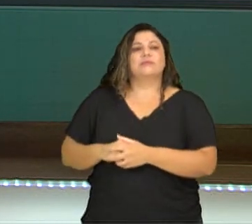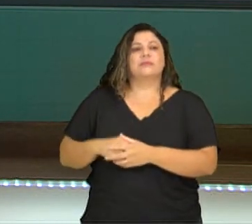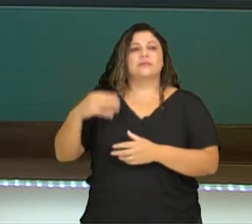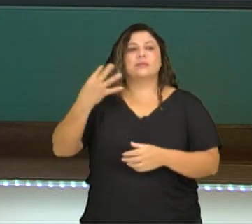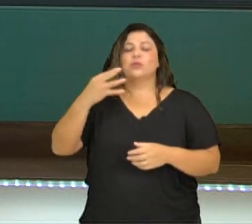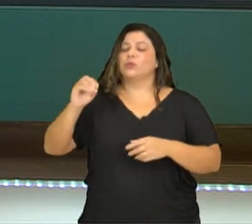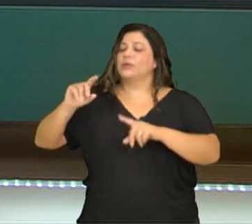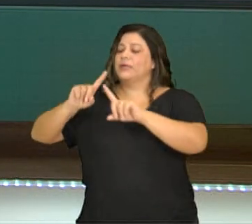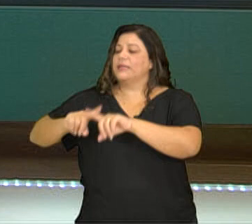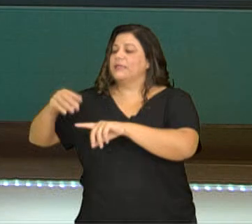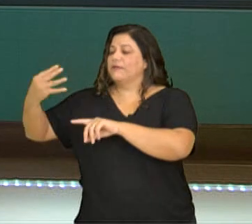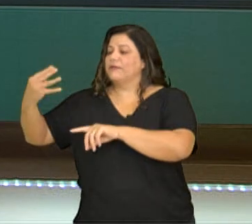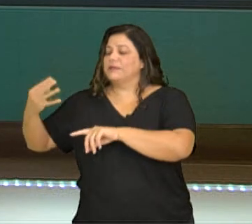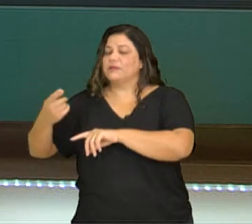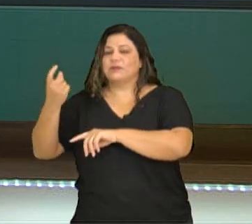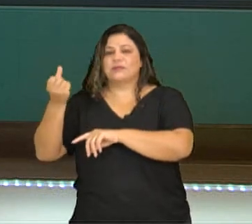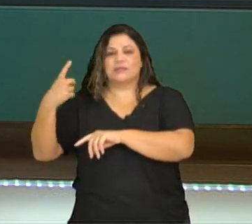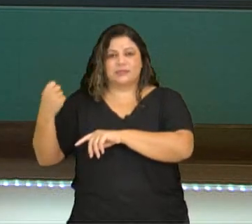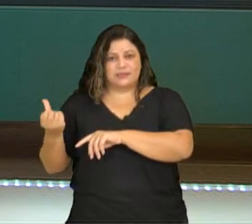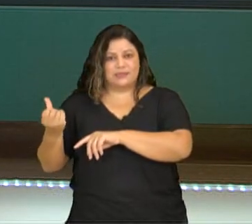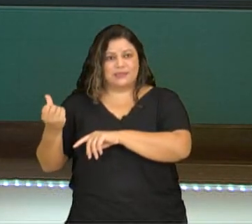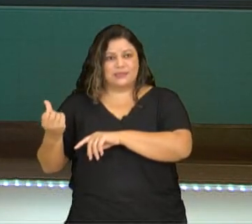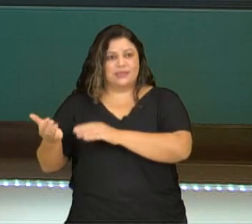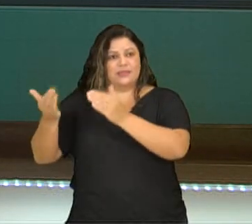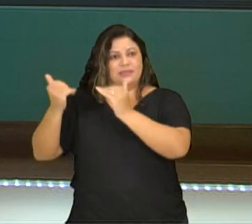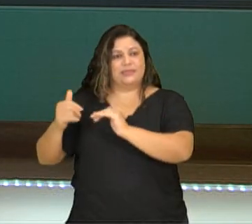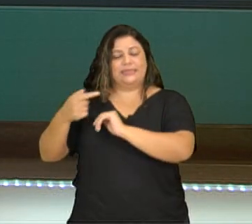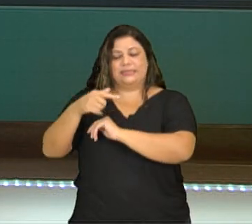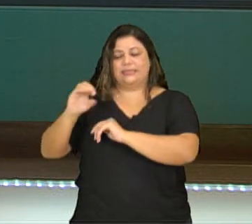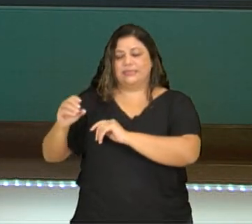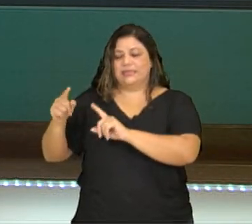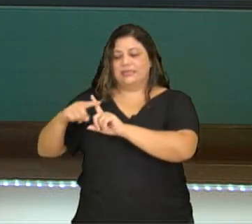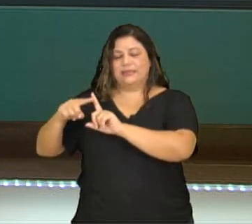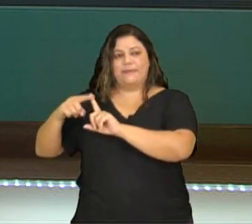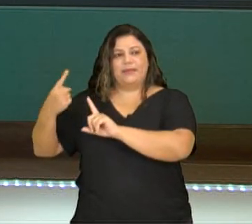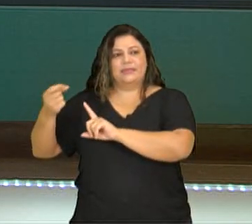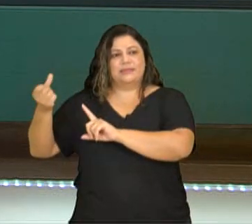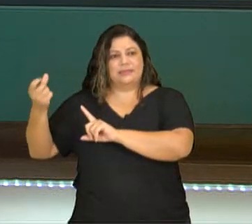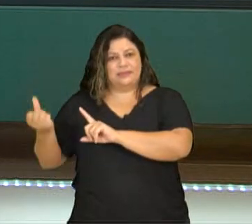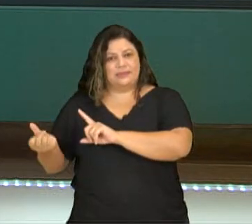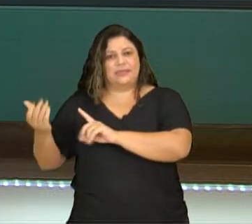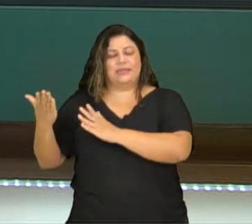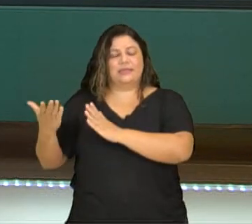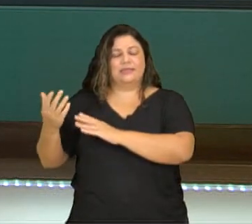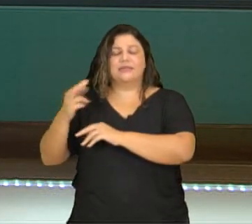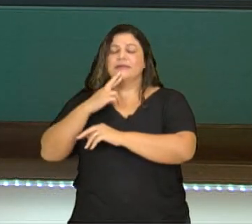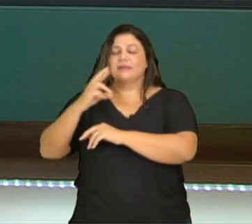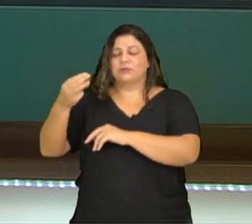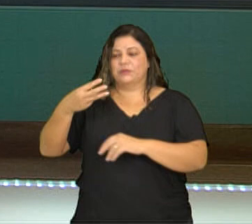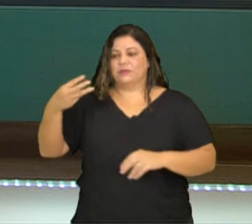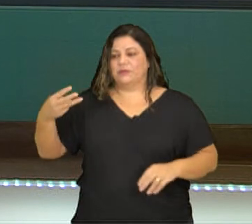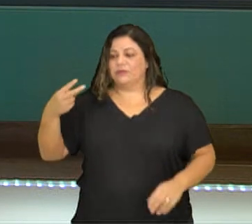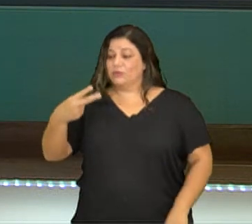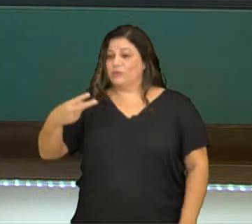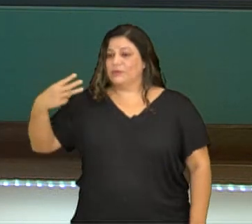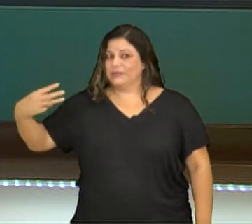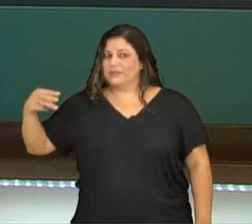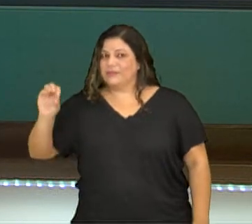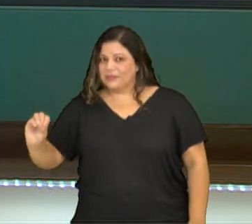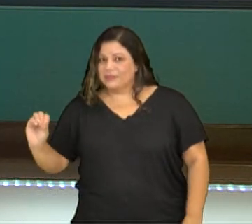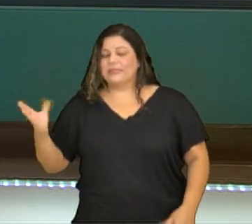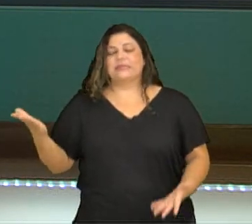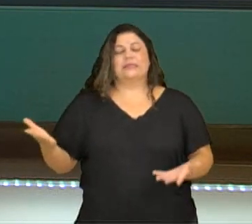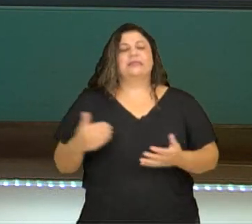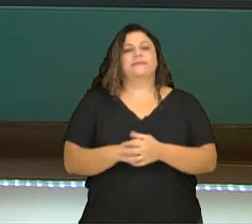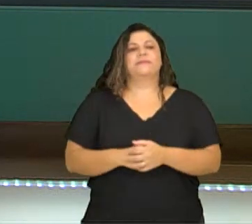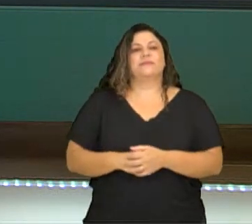vezes 4, 160. 70 mais 160, 230. Então, a dupla B, ela